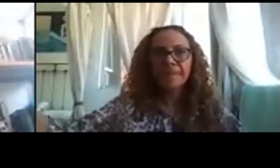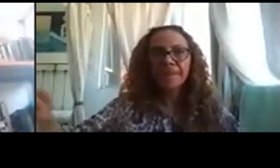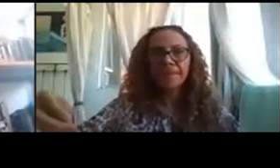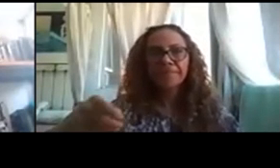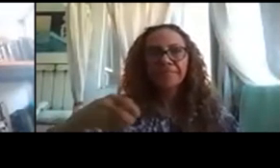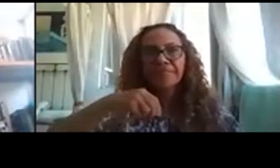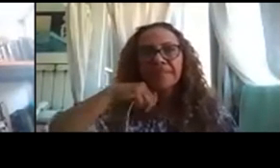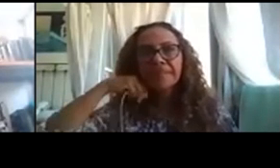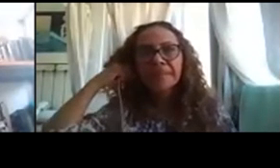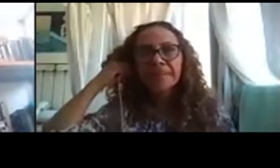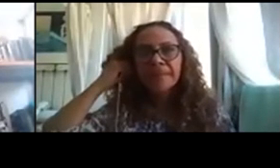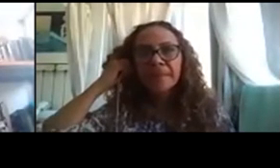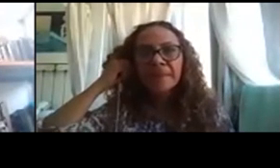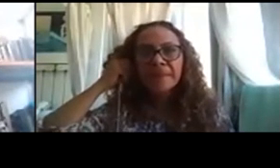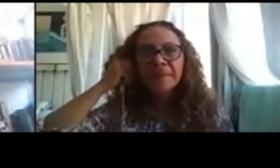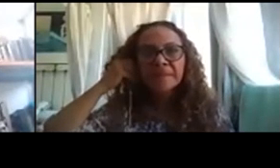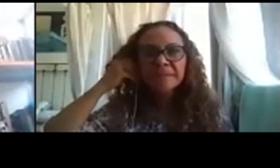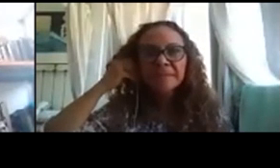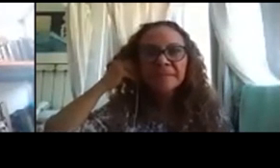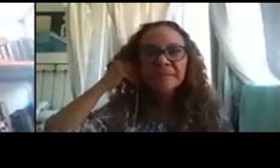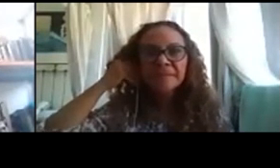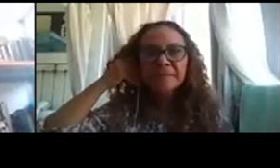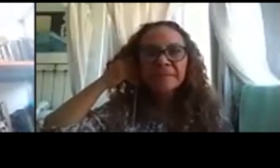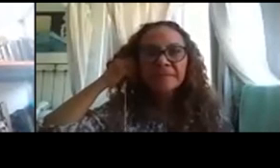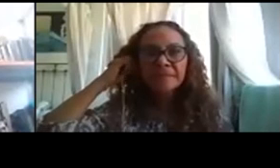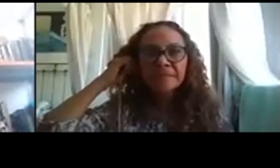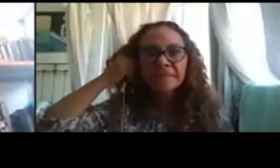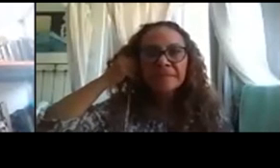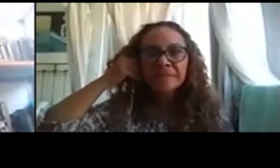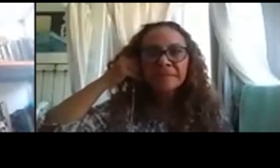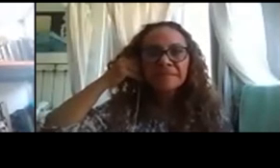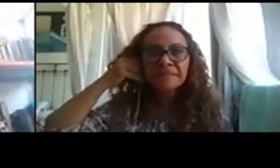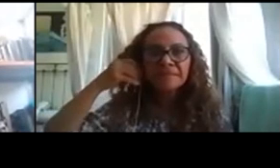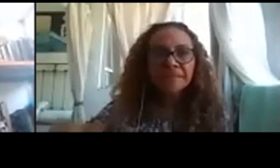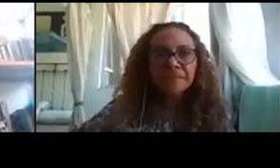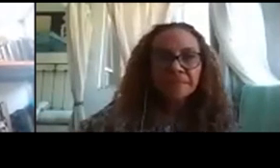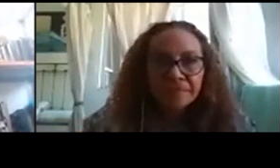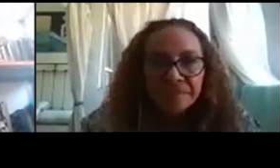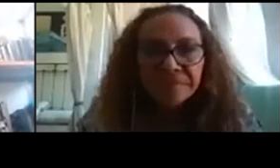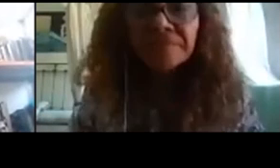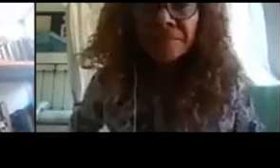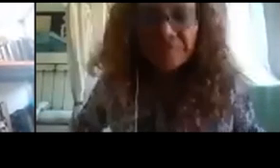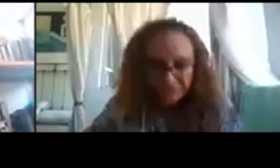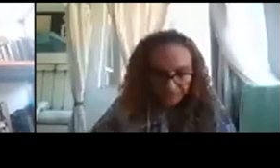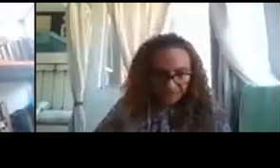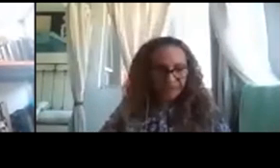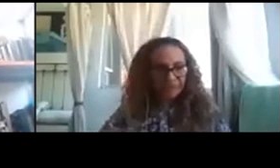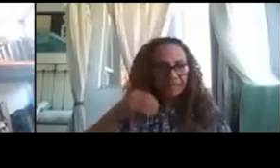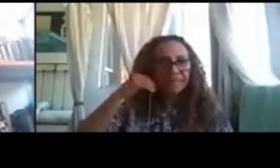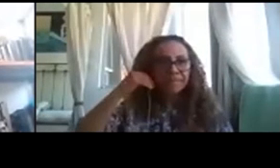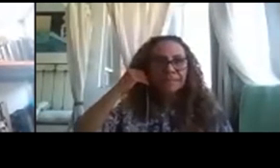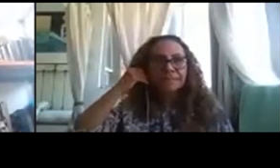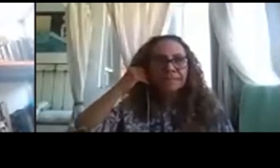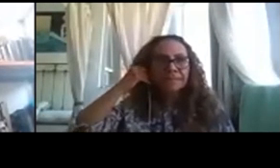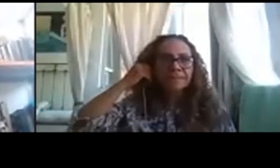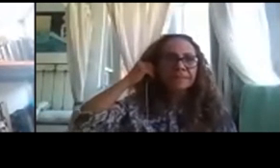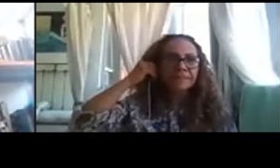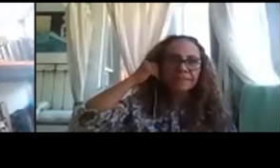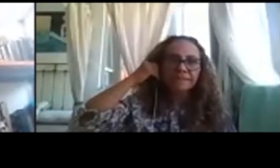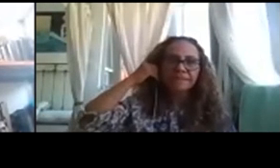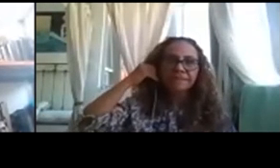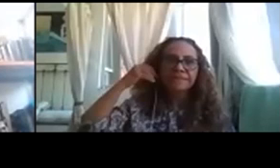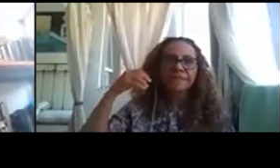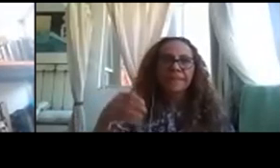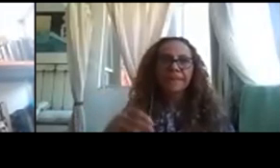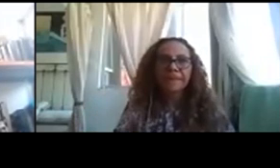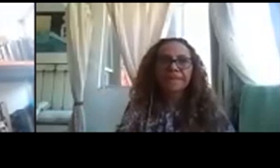mais tranquilo. Eu vou explicar para vocês lá, inclusive, que a participação de vocês é mais importante, inclusive, para a